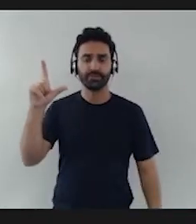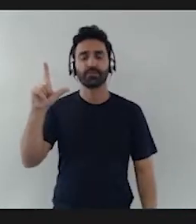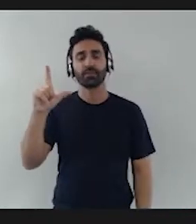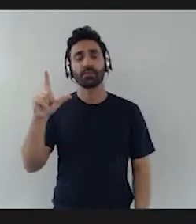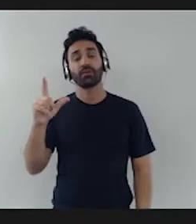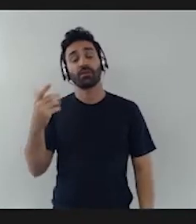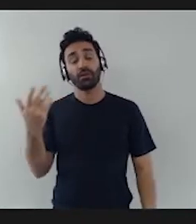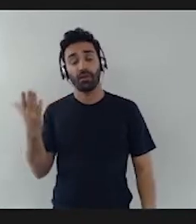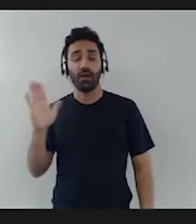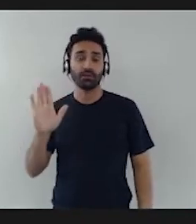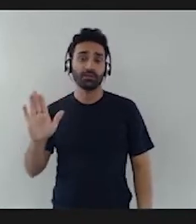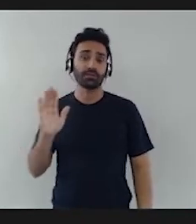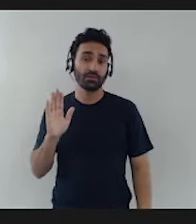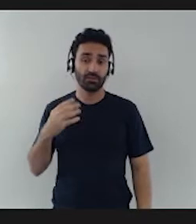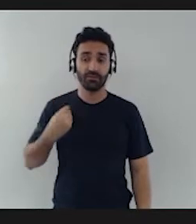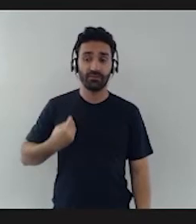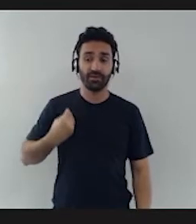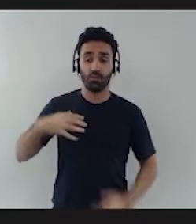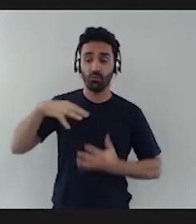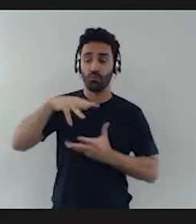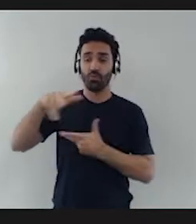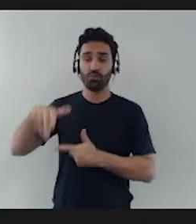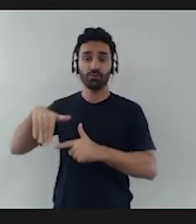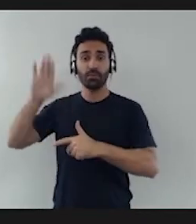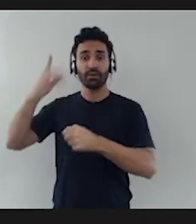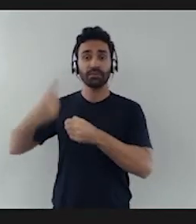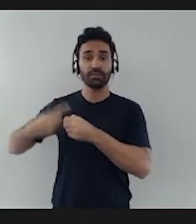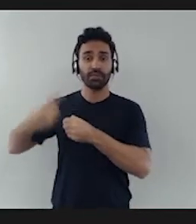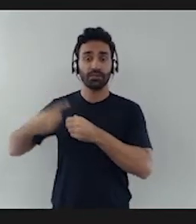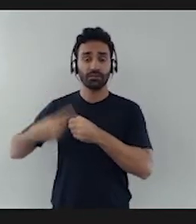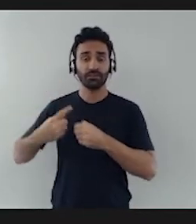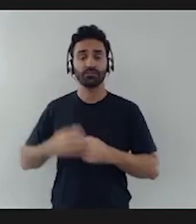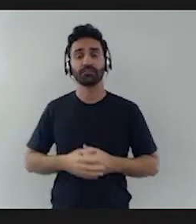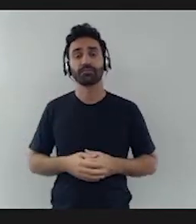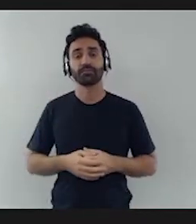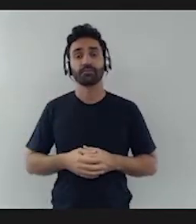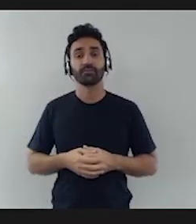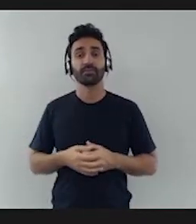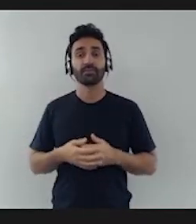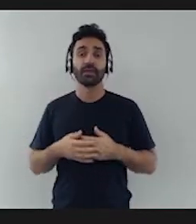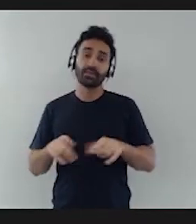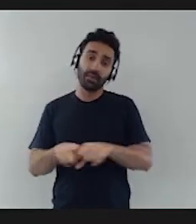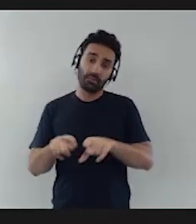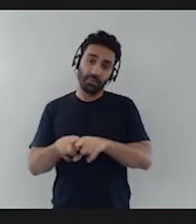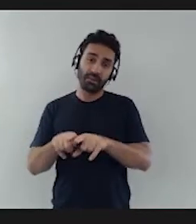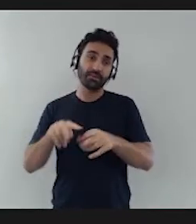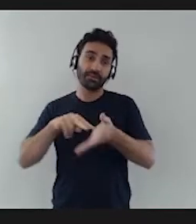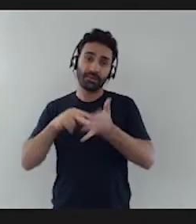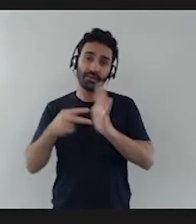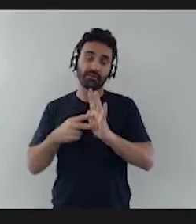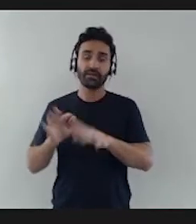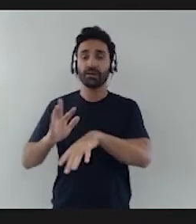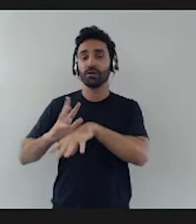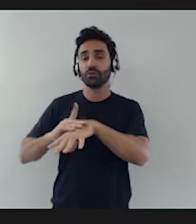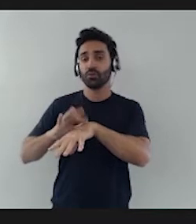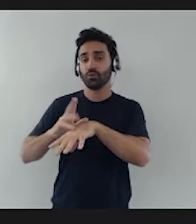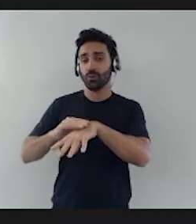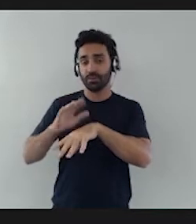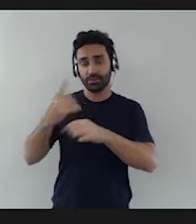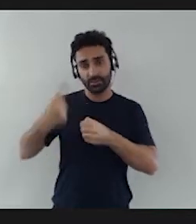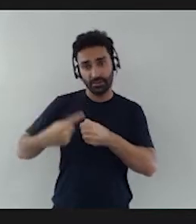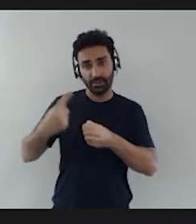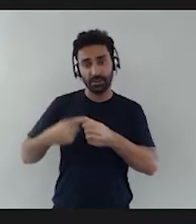um mundo urbano e, como Daniela falou, esta é uma doença urbana, essa é uma doença das